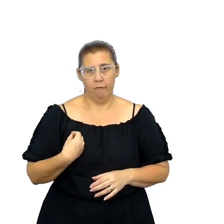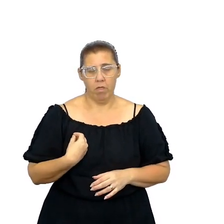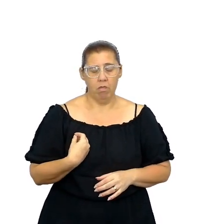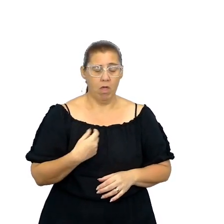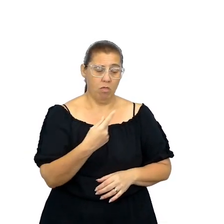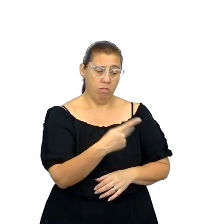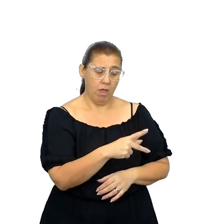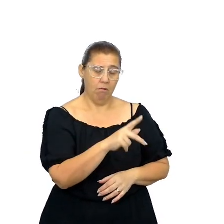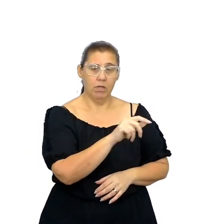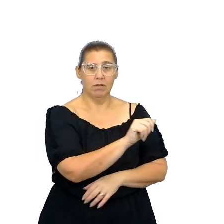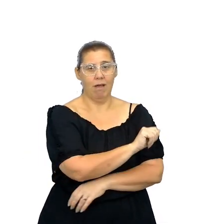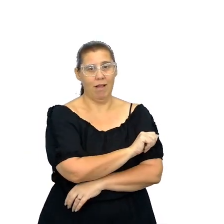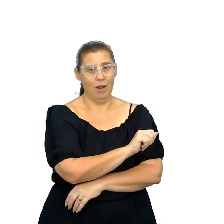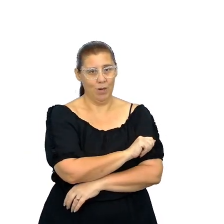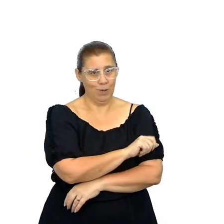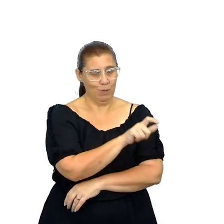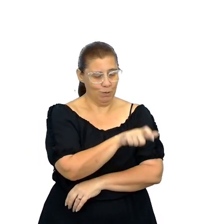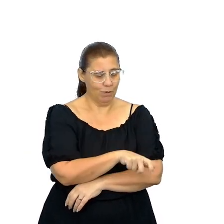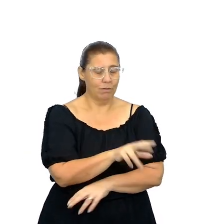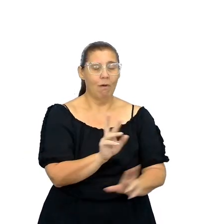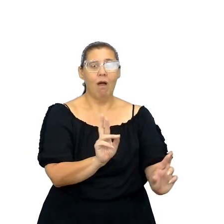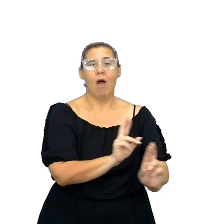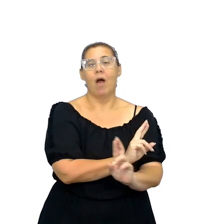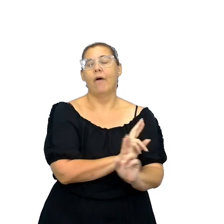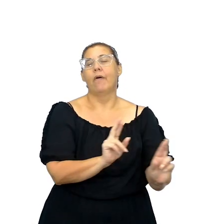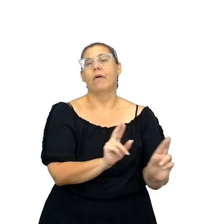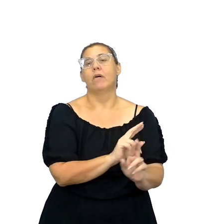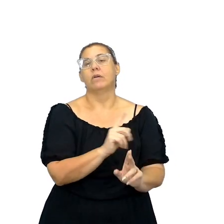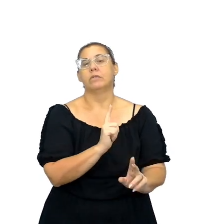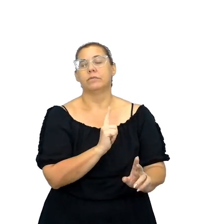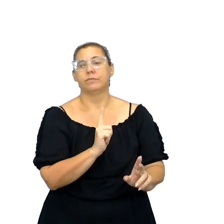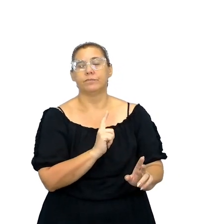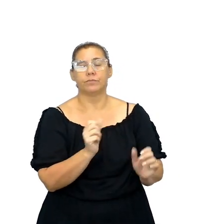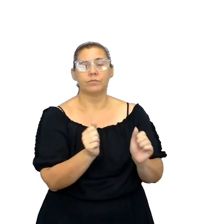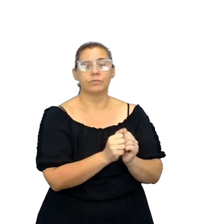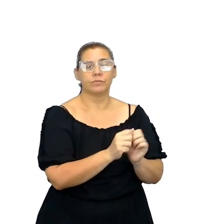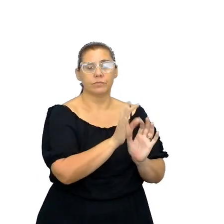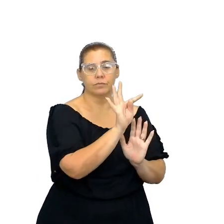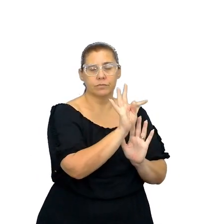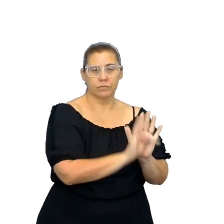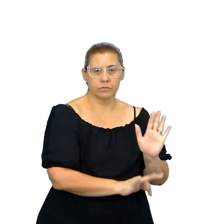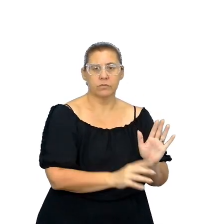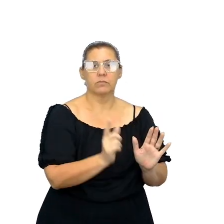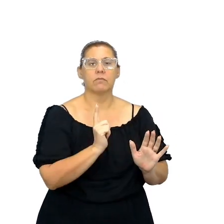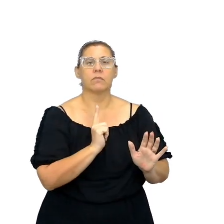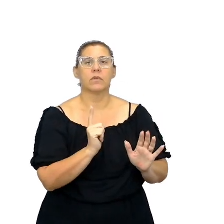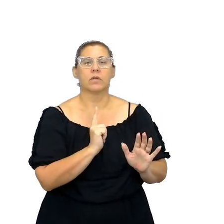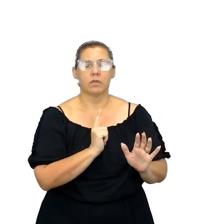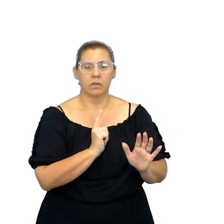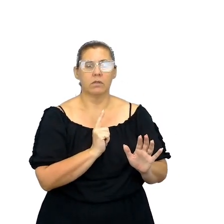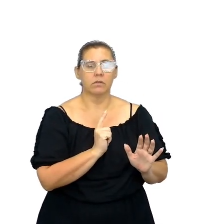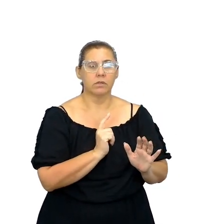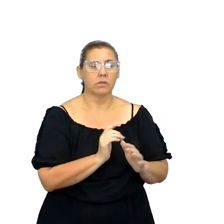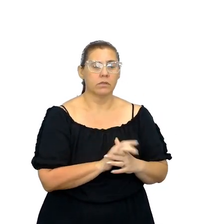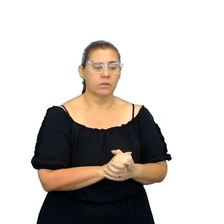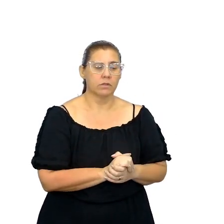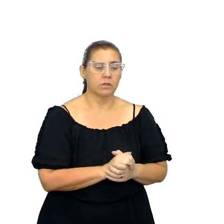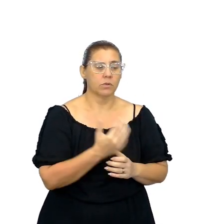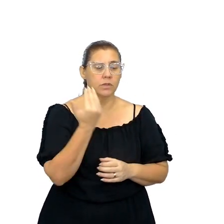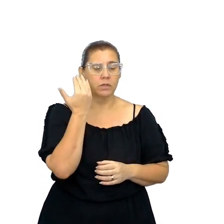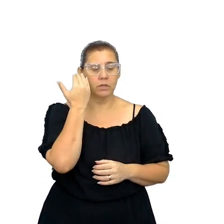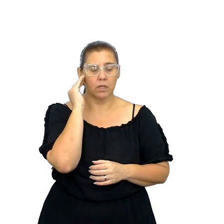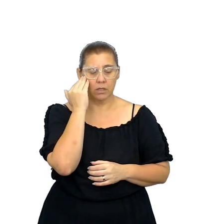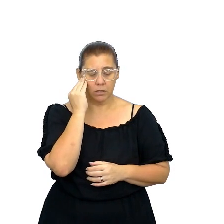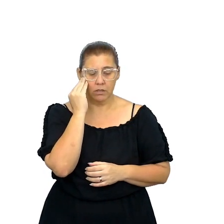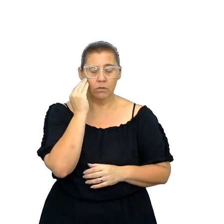desses estudantes, e essas relações que eles vão estabelecendo com esses textos causam nele, né, essa questão do